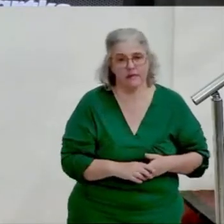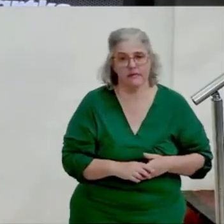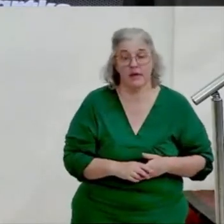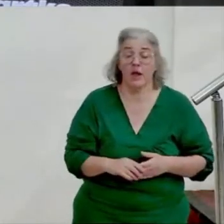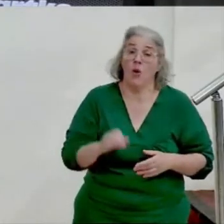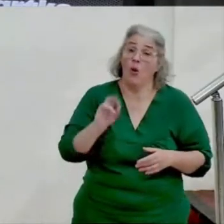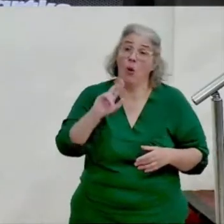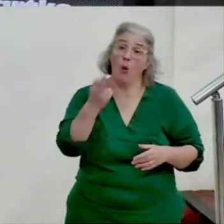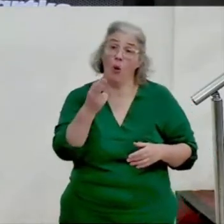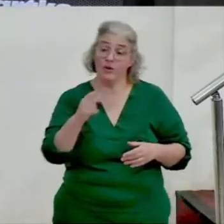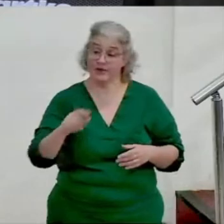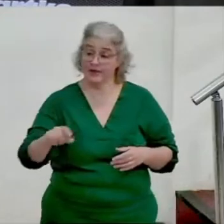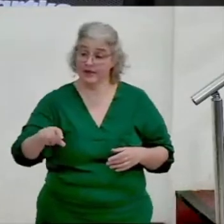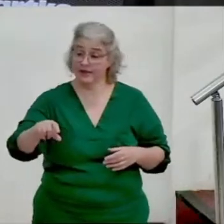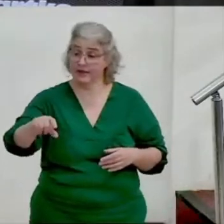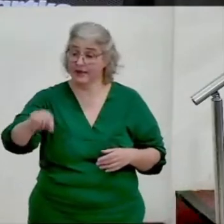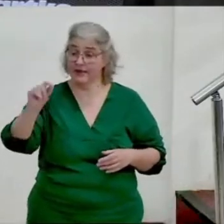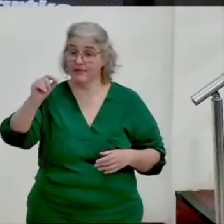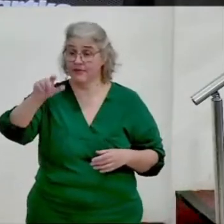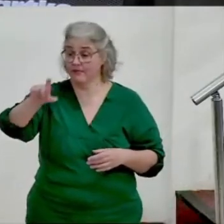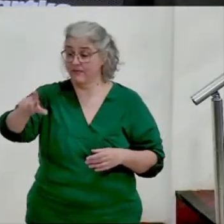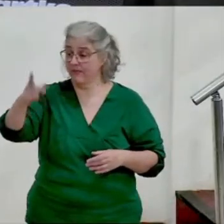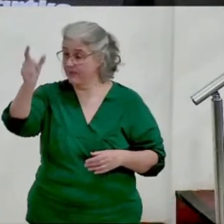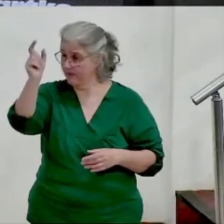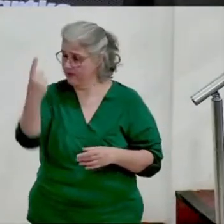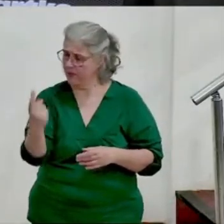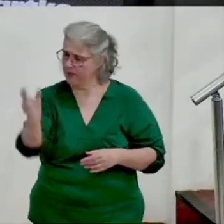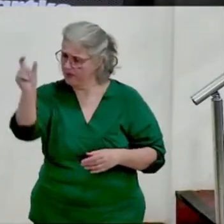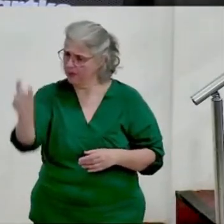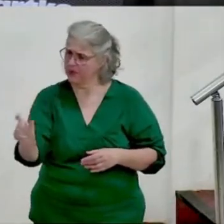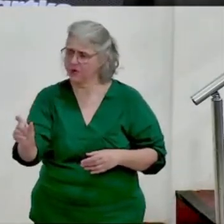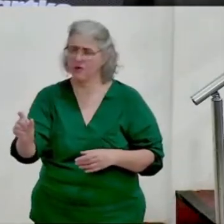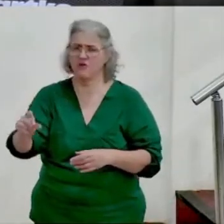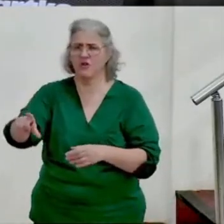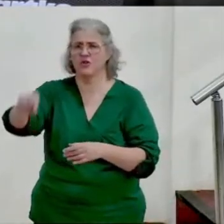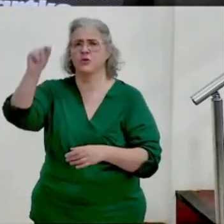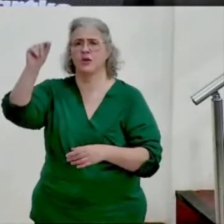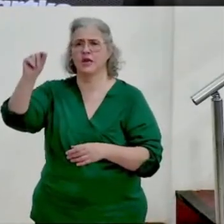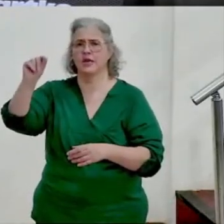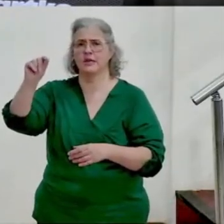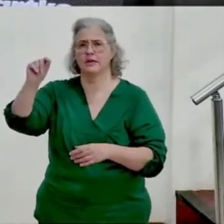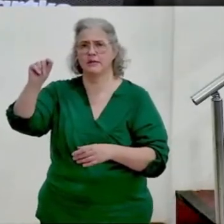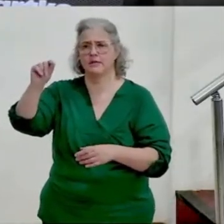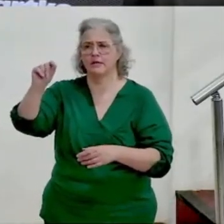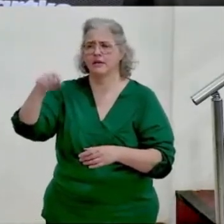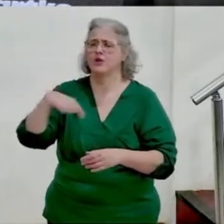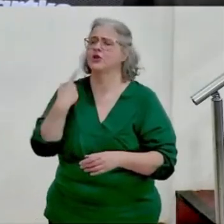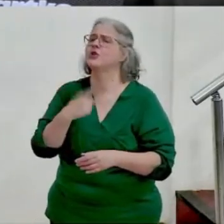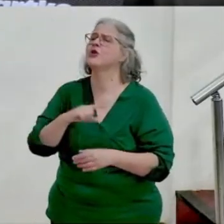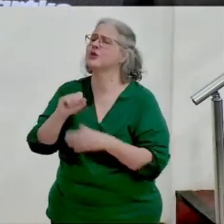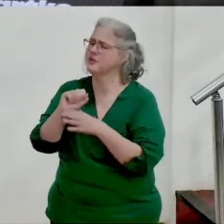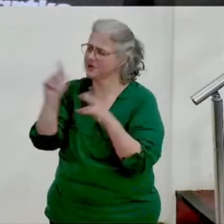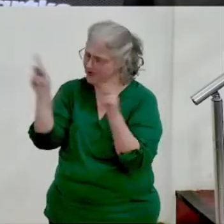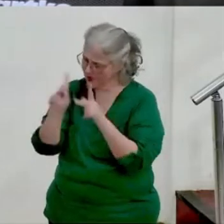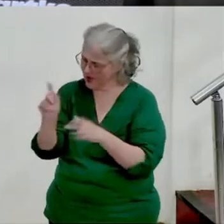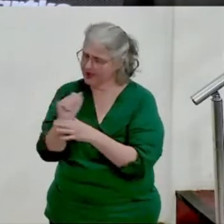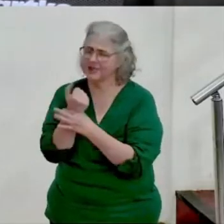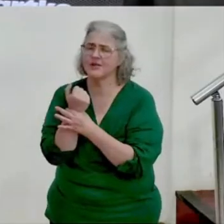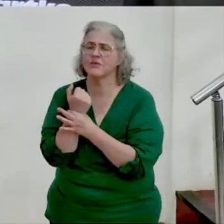a prefeitura ou para o governo do estado ou para o governo nacional, desfrutaremos de paz e segurança, e nós concordamos com